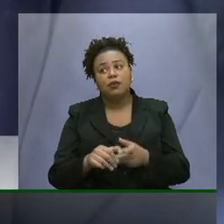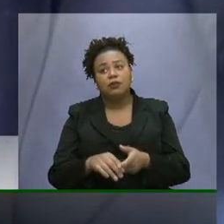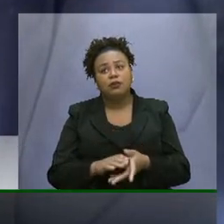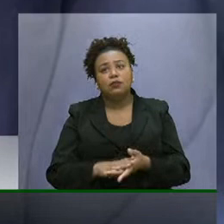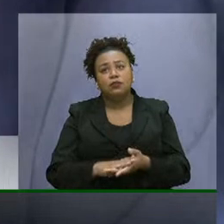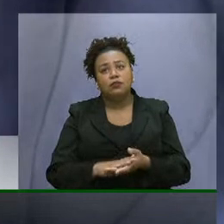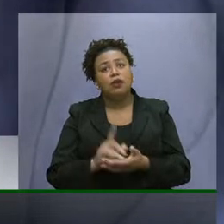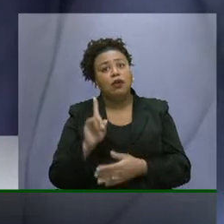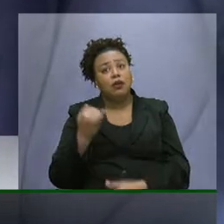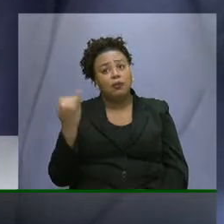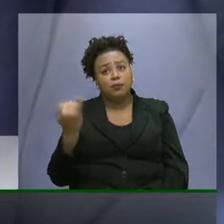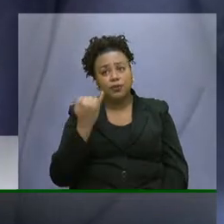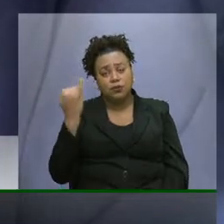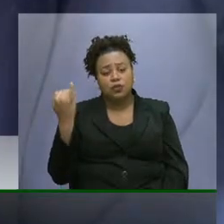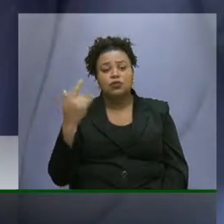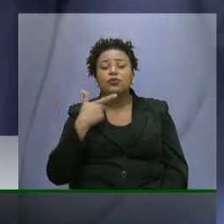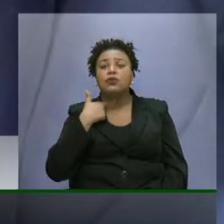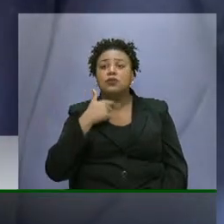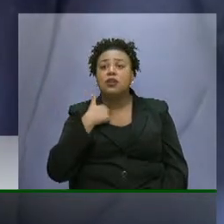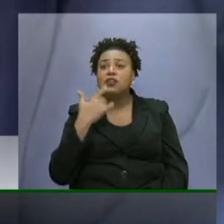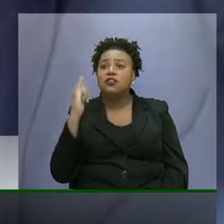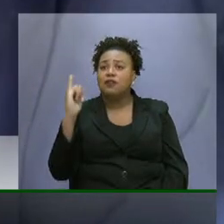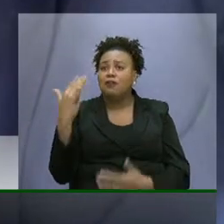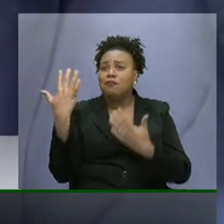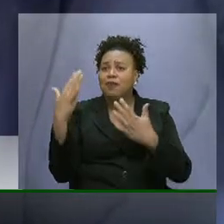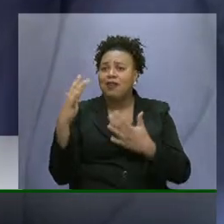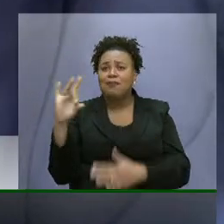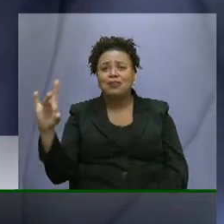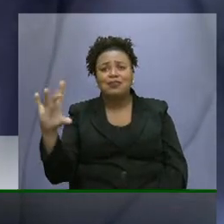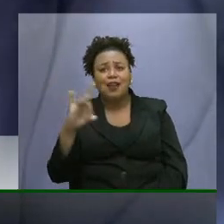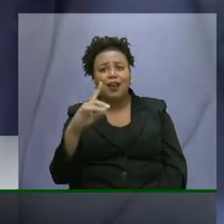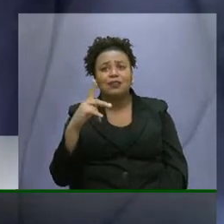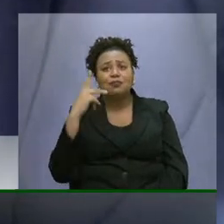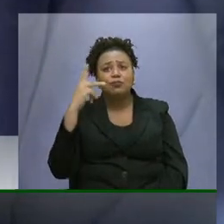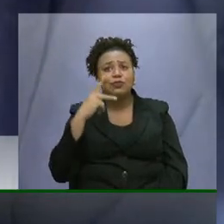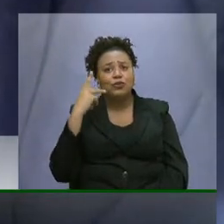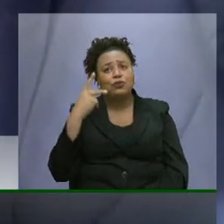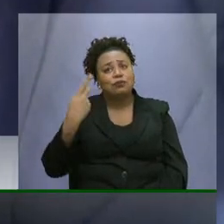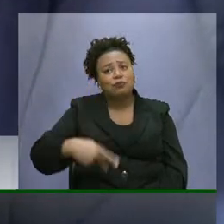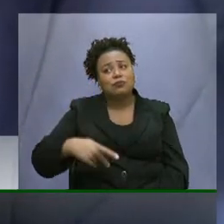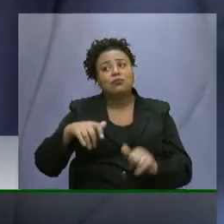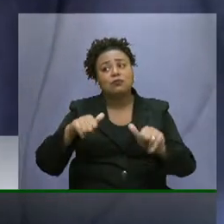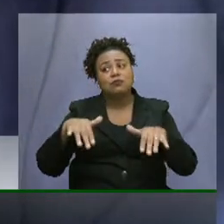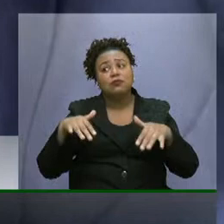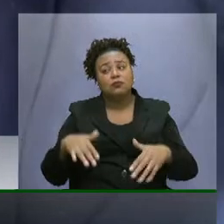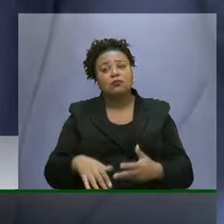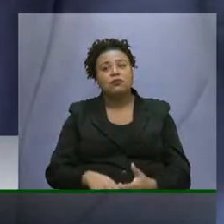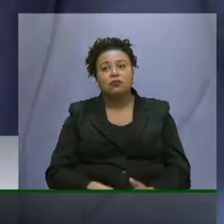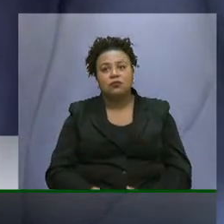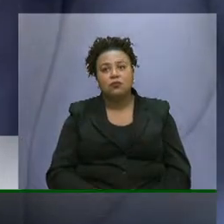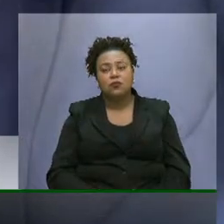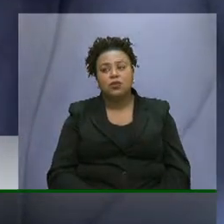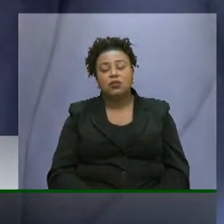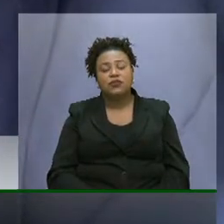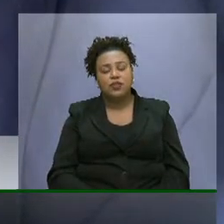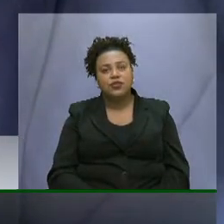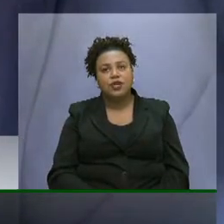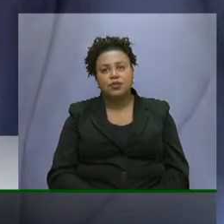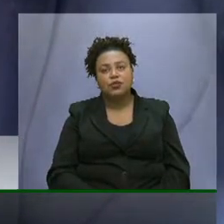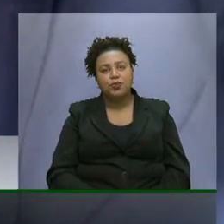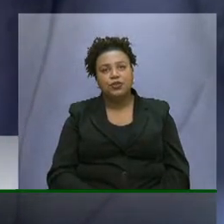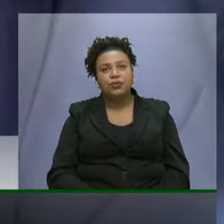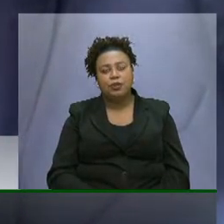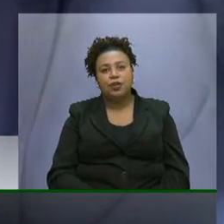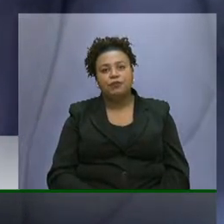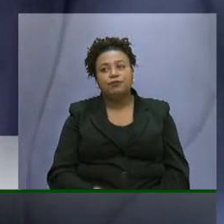papel fundamental, e eu gostaria de parabenizar cada parlamentar dessa casa pela postura, pela altivez, no sentido